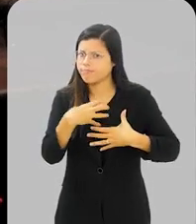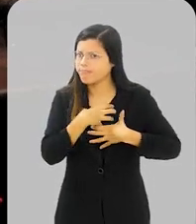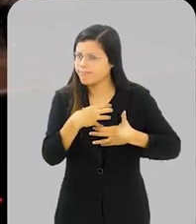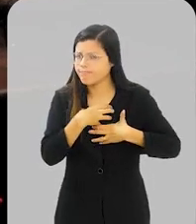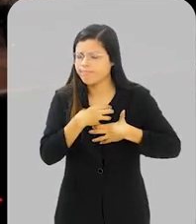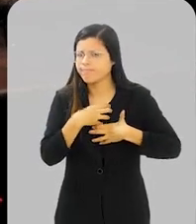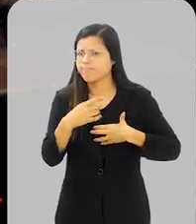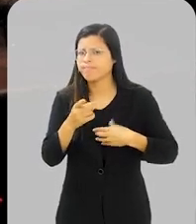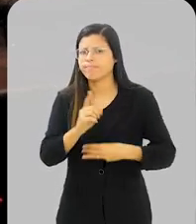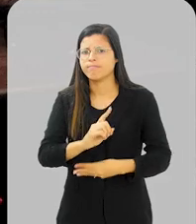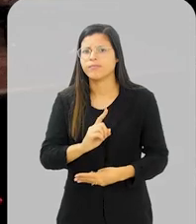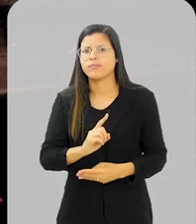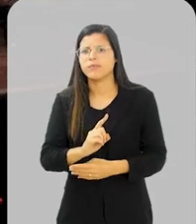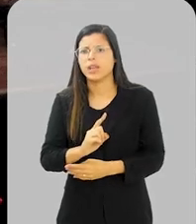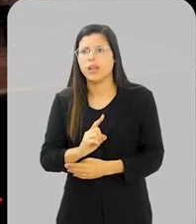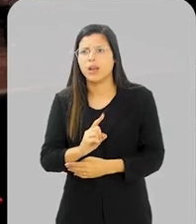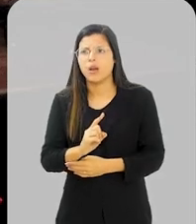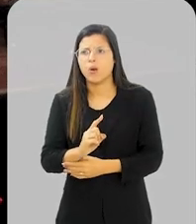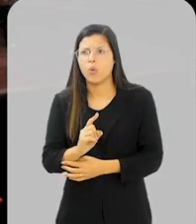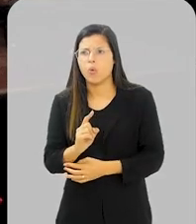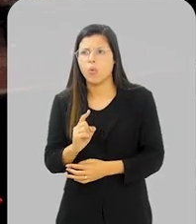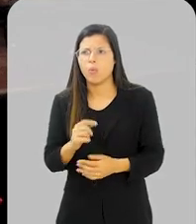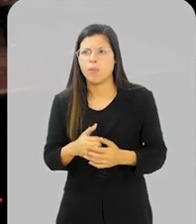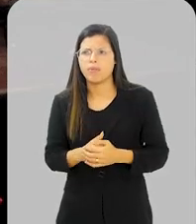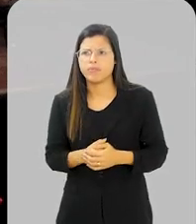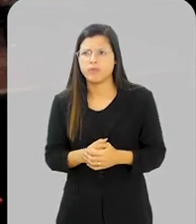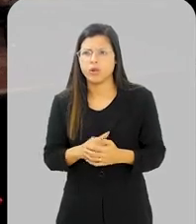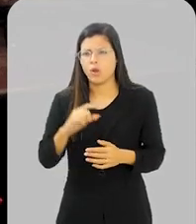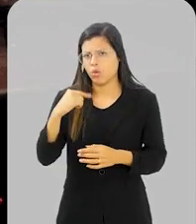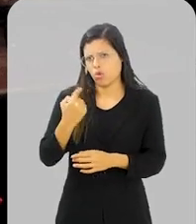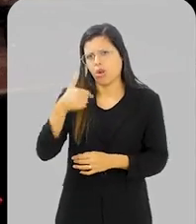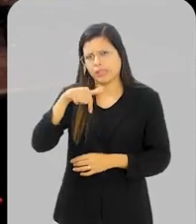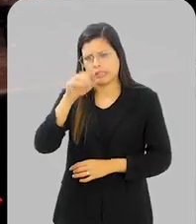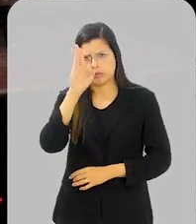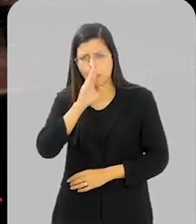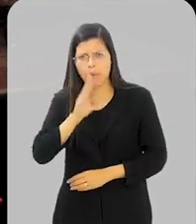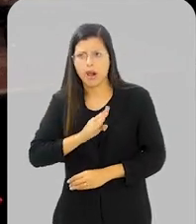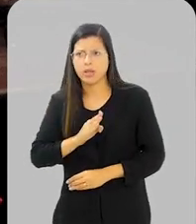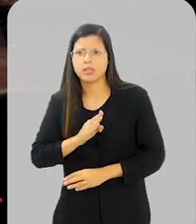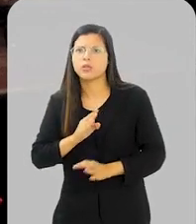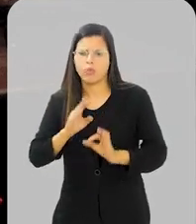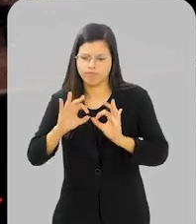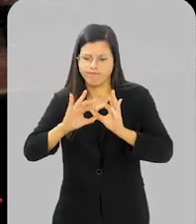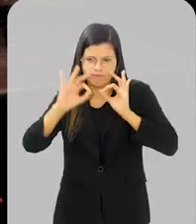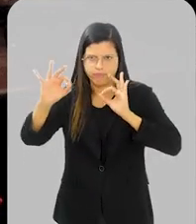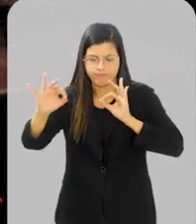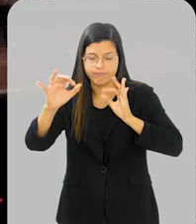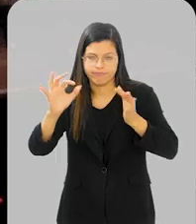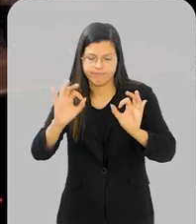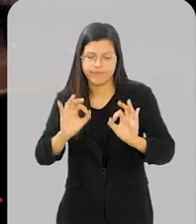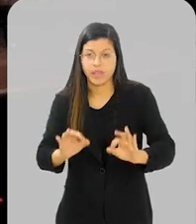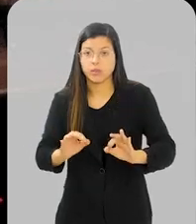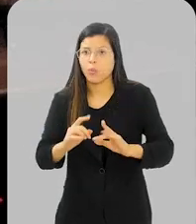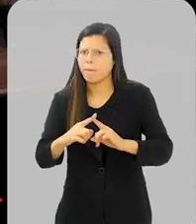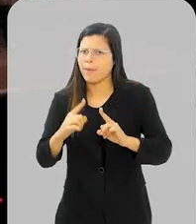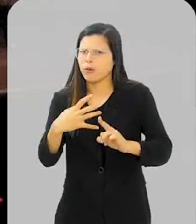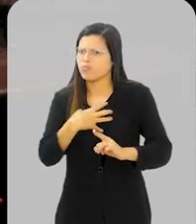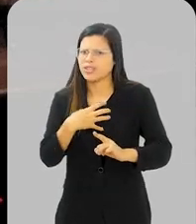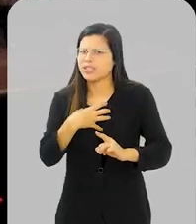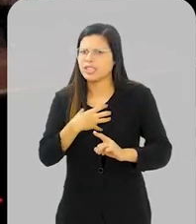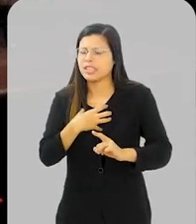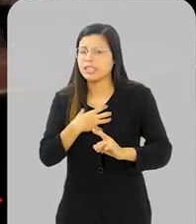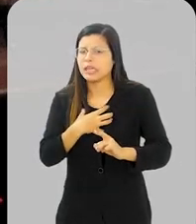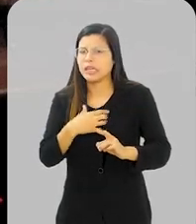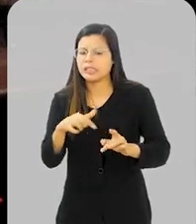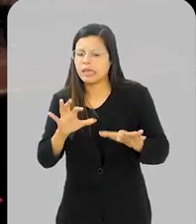senti a longa distância, né? Estávamos aqui no Brasil, mas eu não senti esse espírito